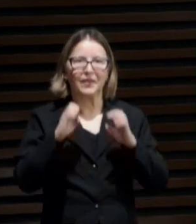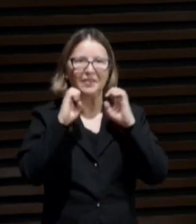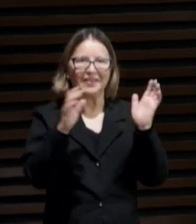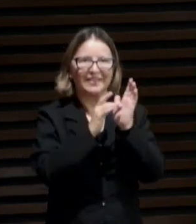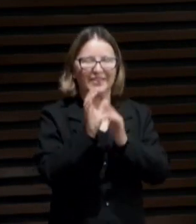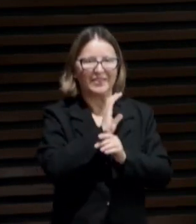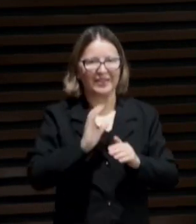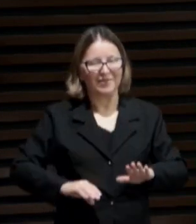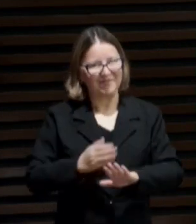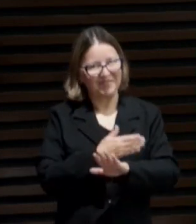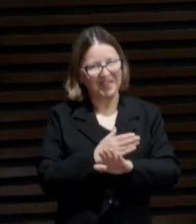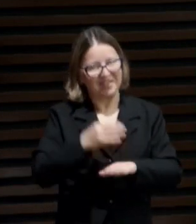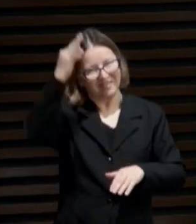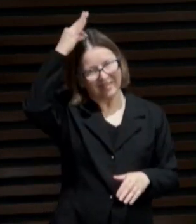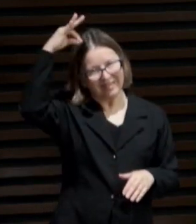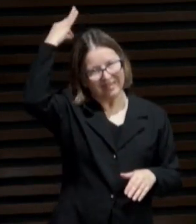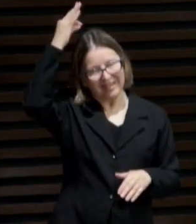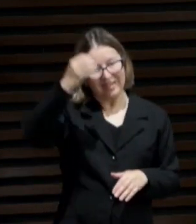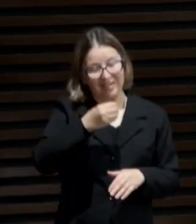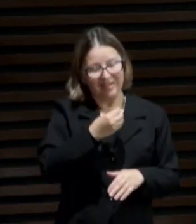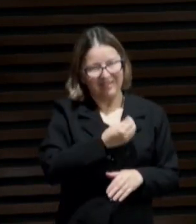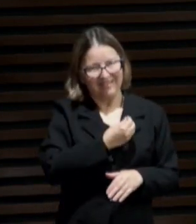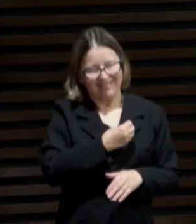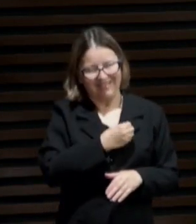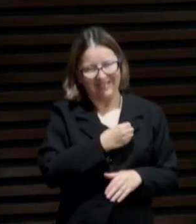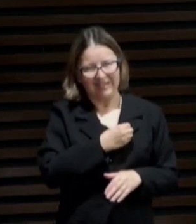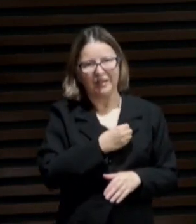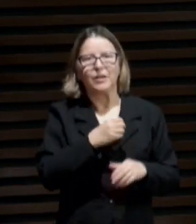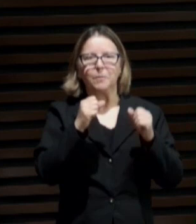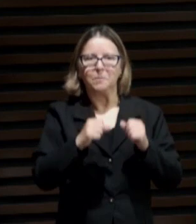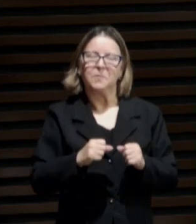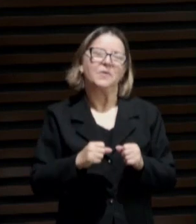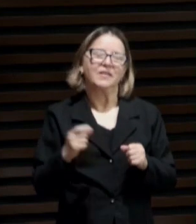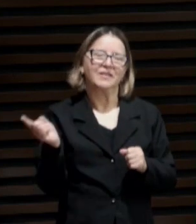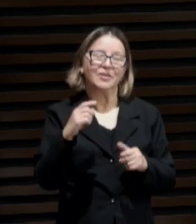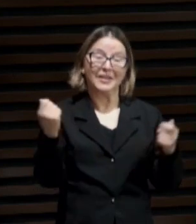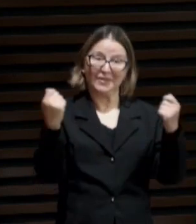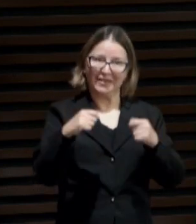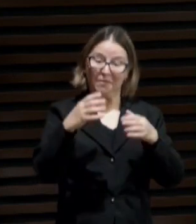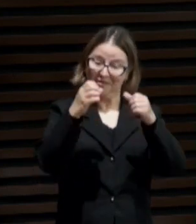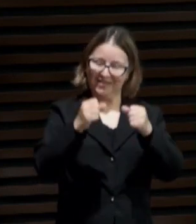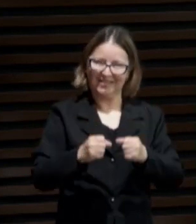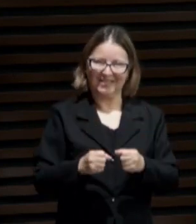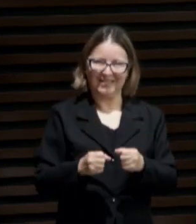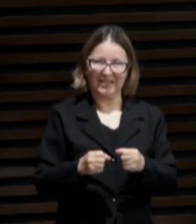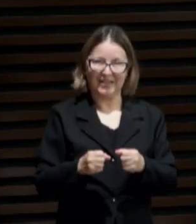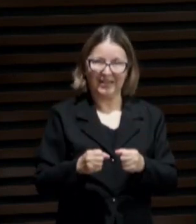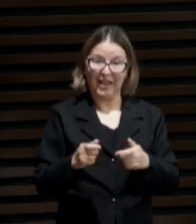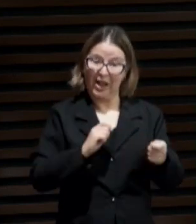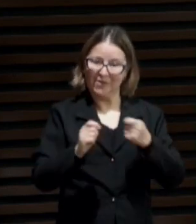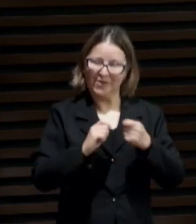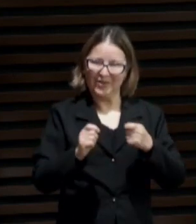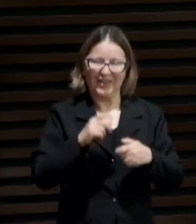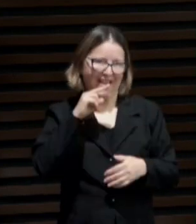muito prático, e o Espírito Santo que habita em nós pode nos capacitar poderosamente a controlar esse órgão